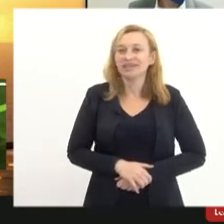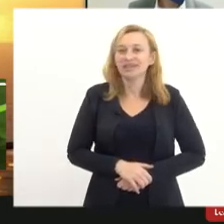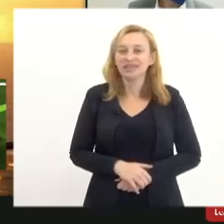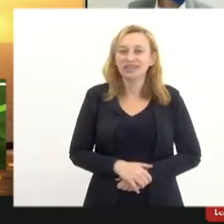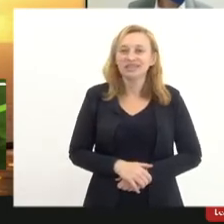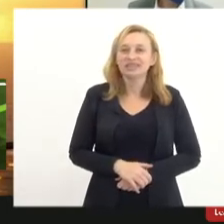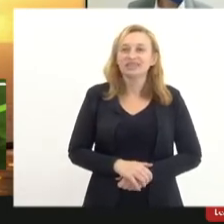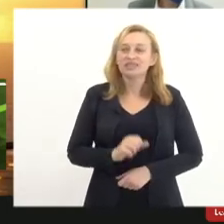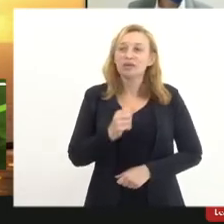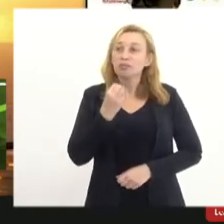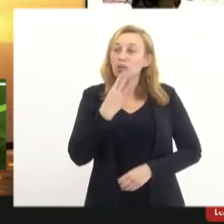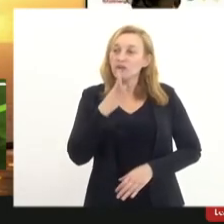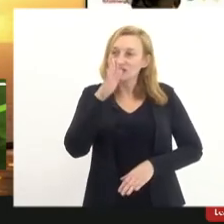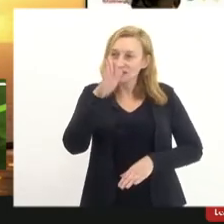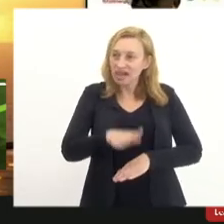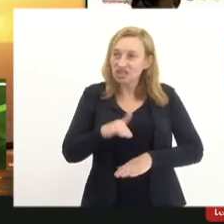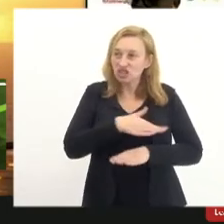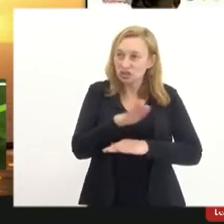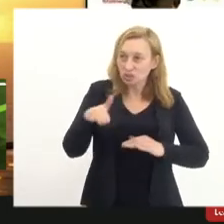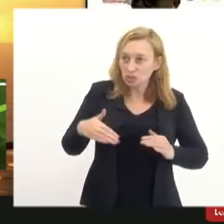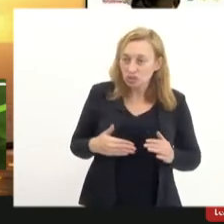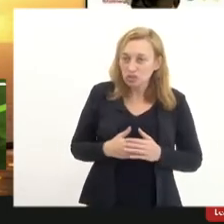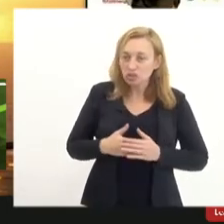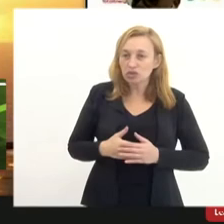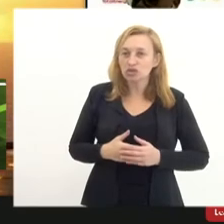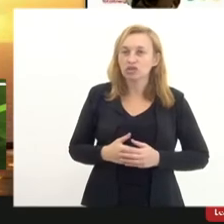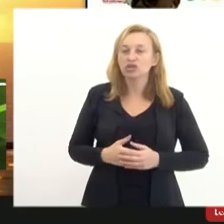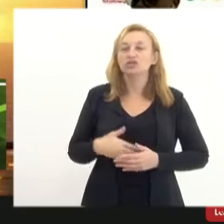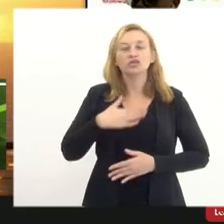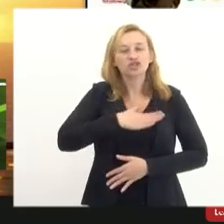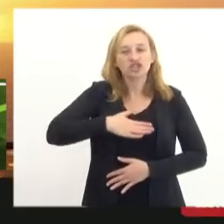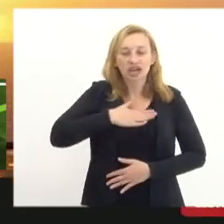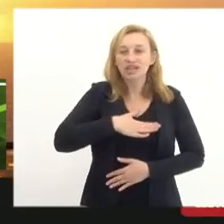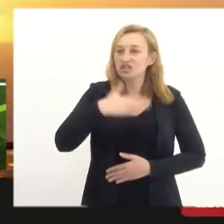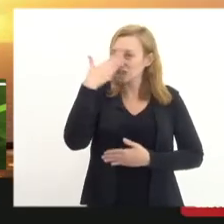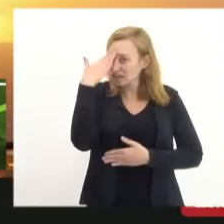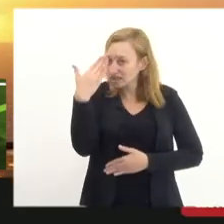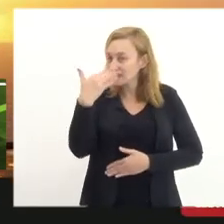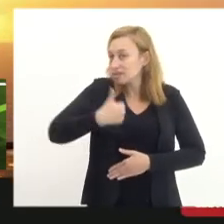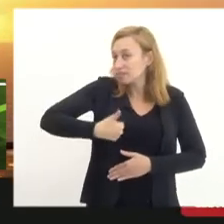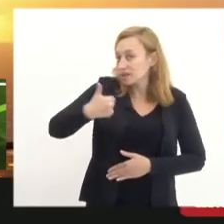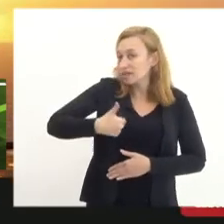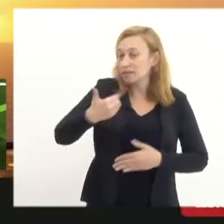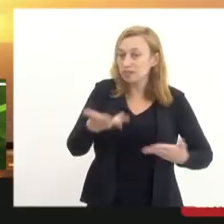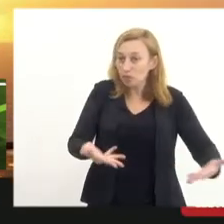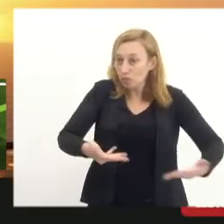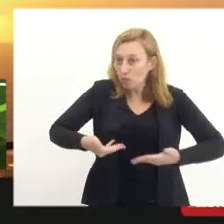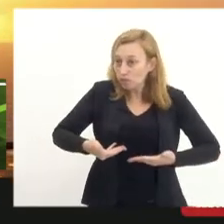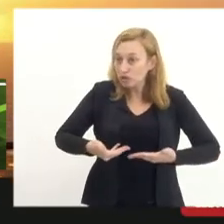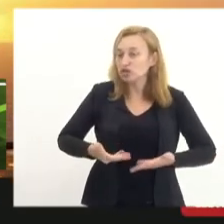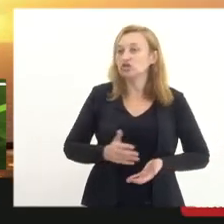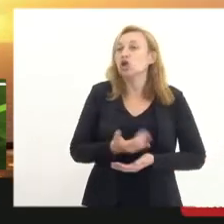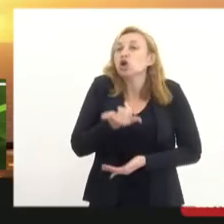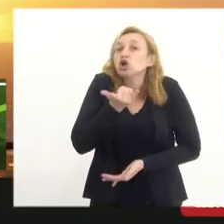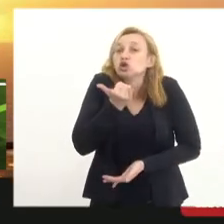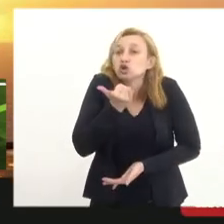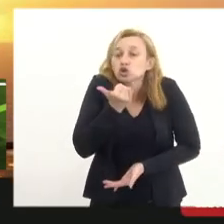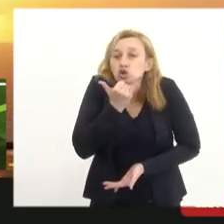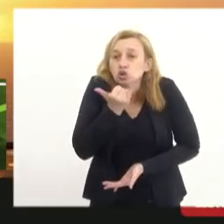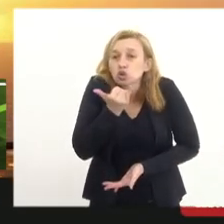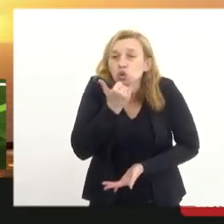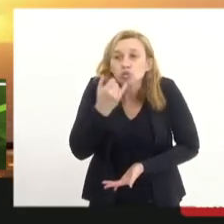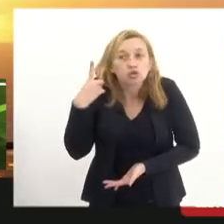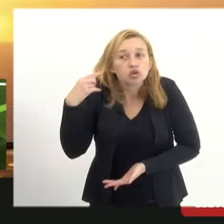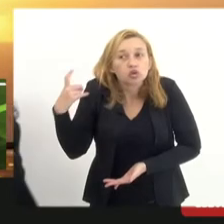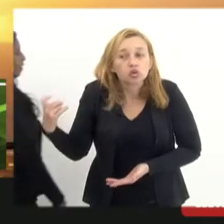Boa tarde a todos. Boa tarde. Gostaria de agradecer primeiramente o convite. Vocês me desculpem se o som